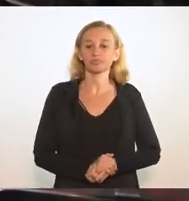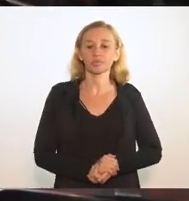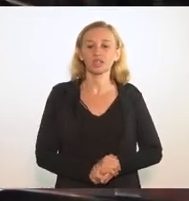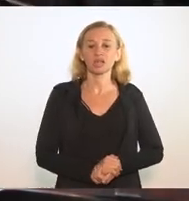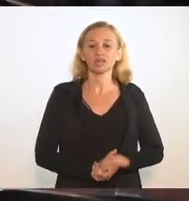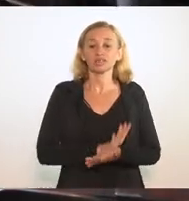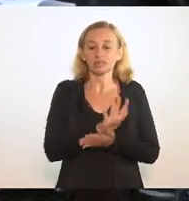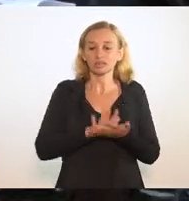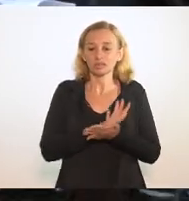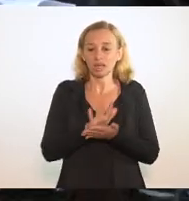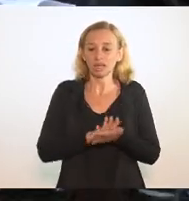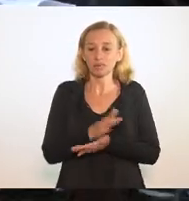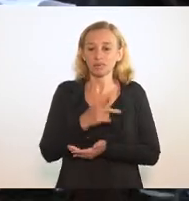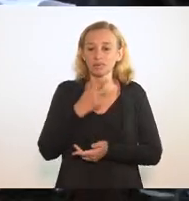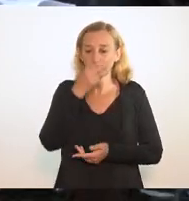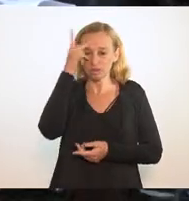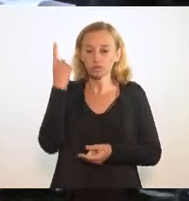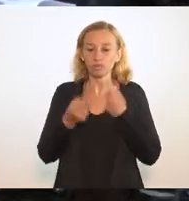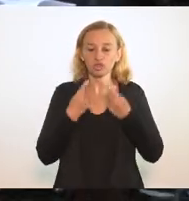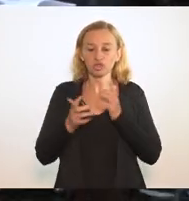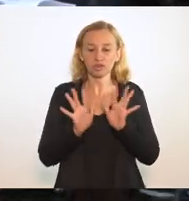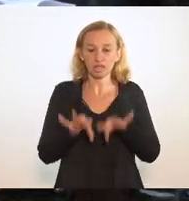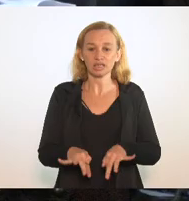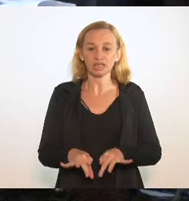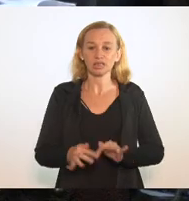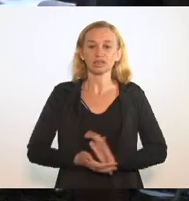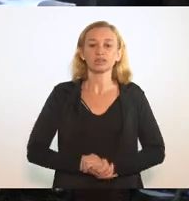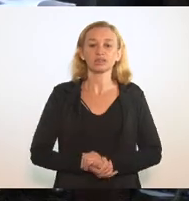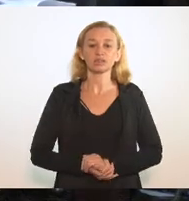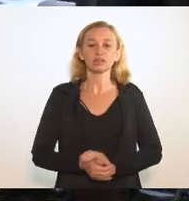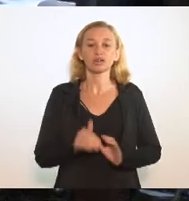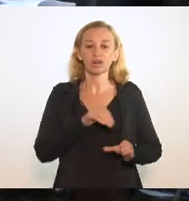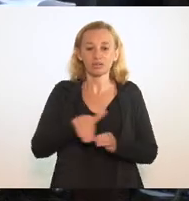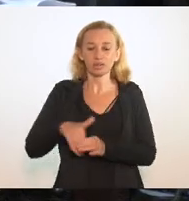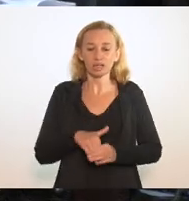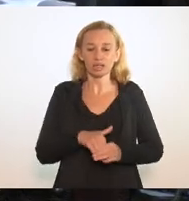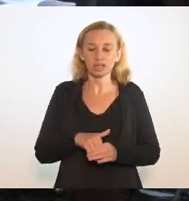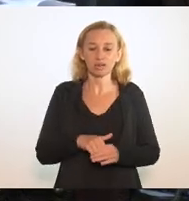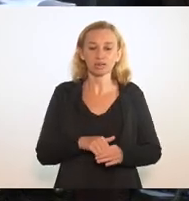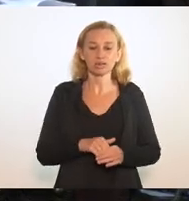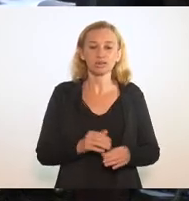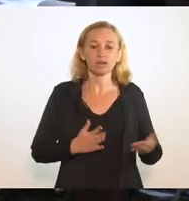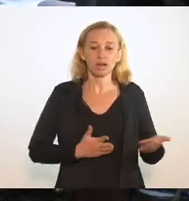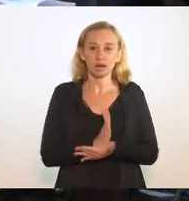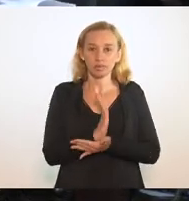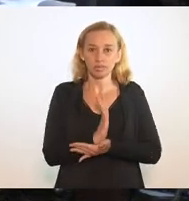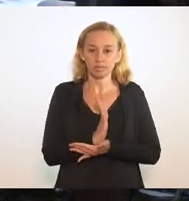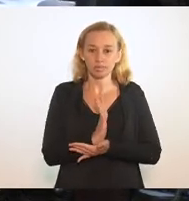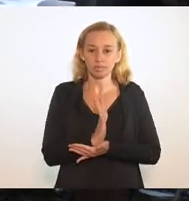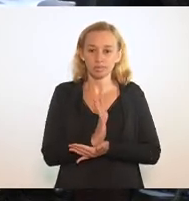Não havendo quem queira discutir, encerrada a discussão. Em votação, senhores que aprovam, permaneçam como estão.